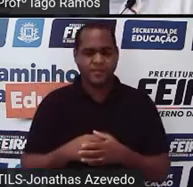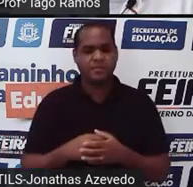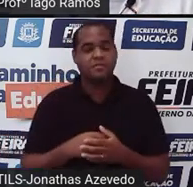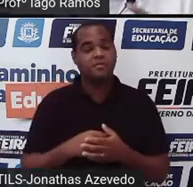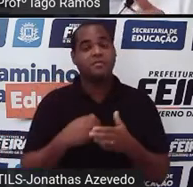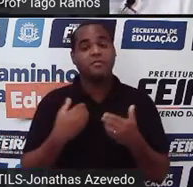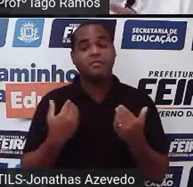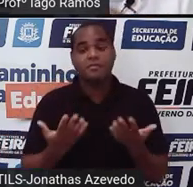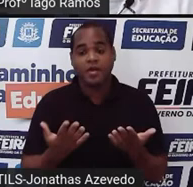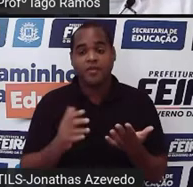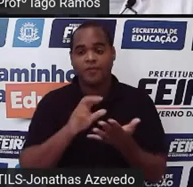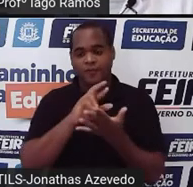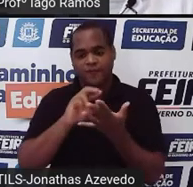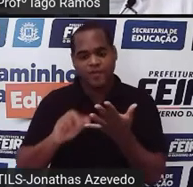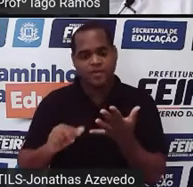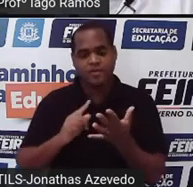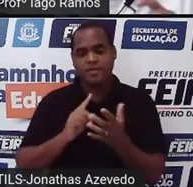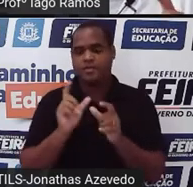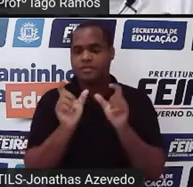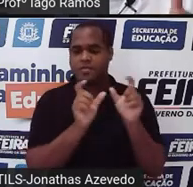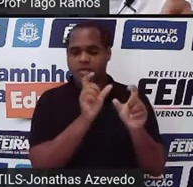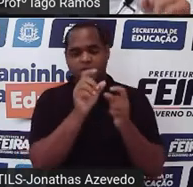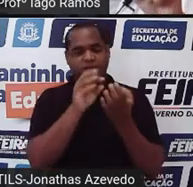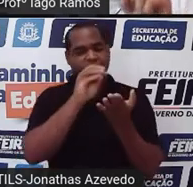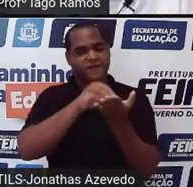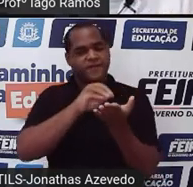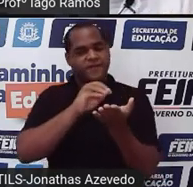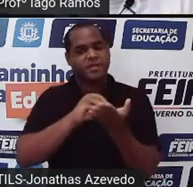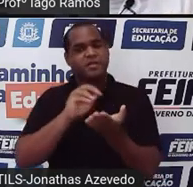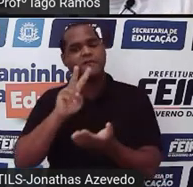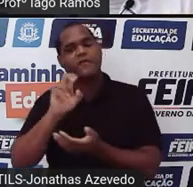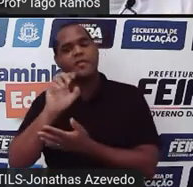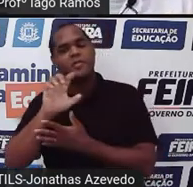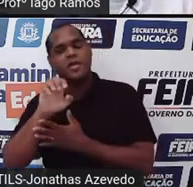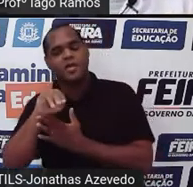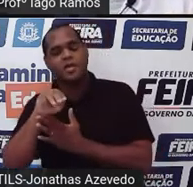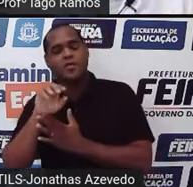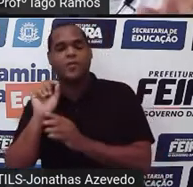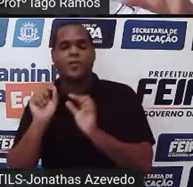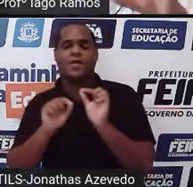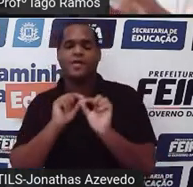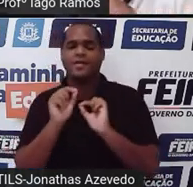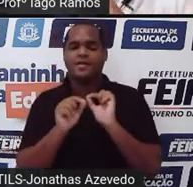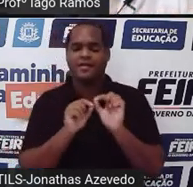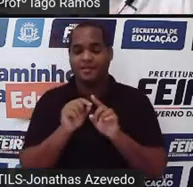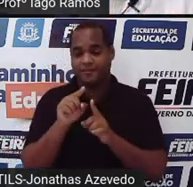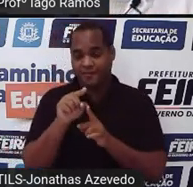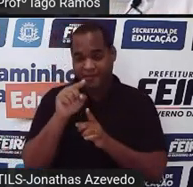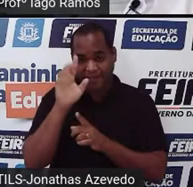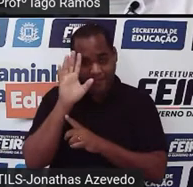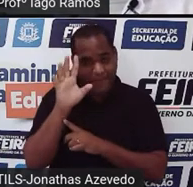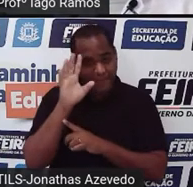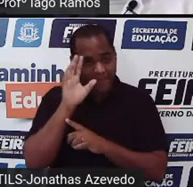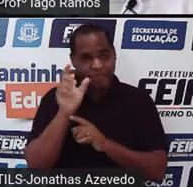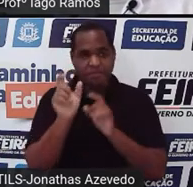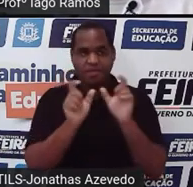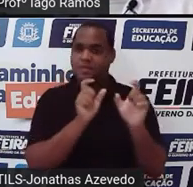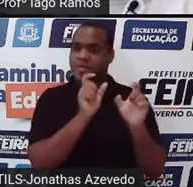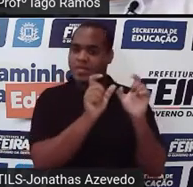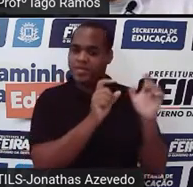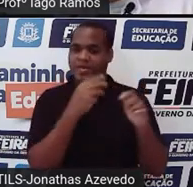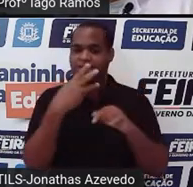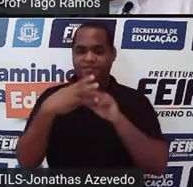são as palavras que estão faltando aí volume é o que né pensando nessas Três